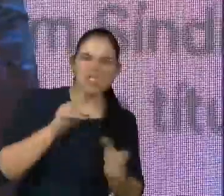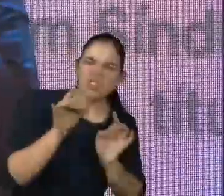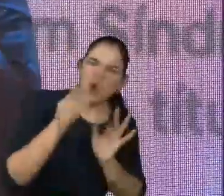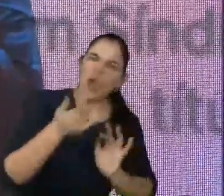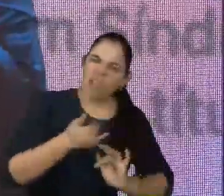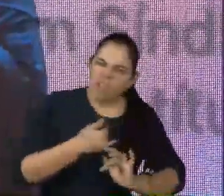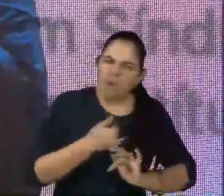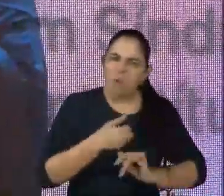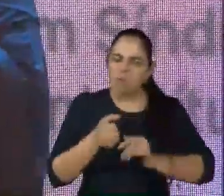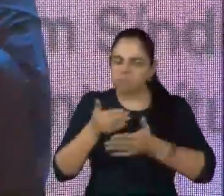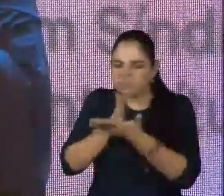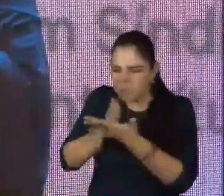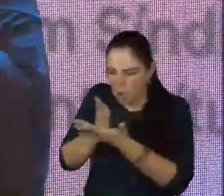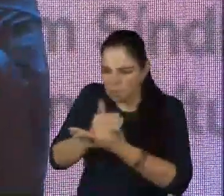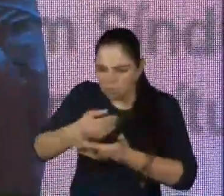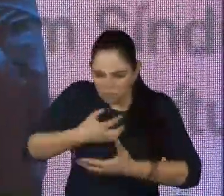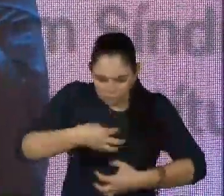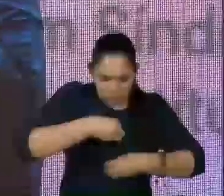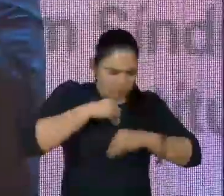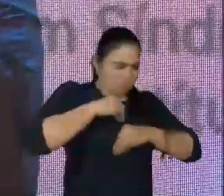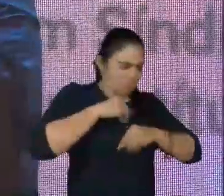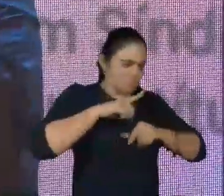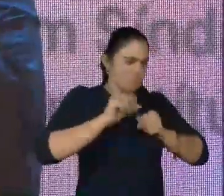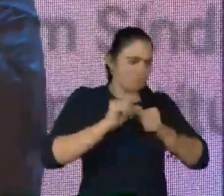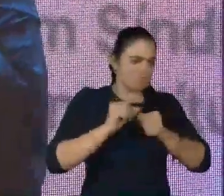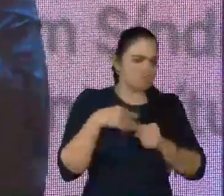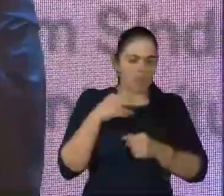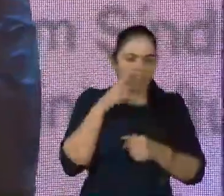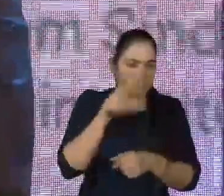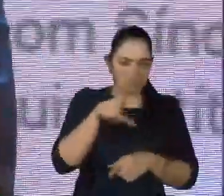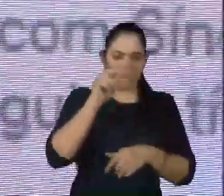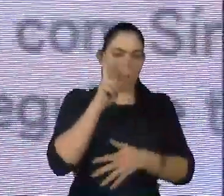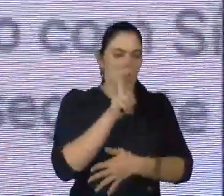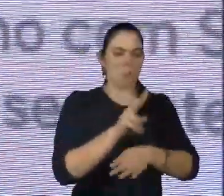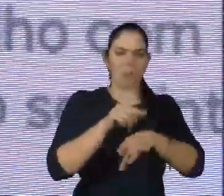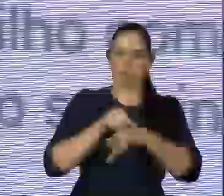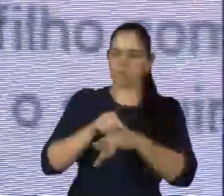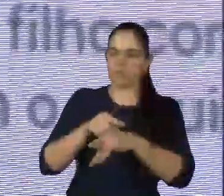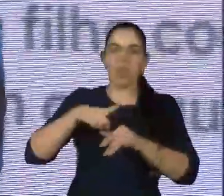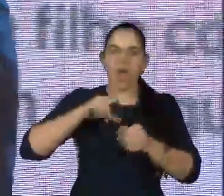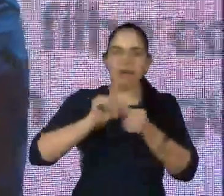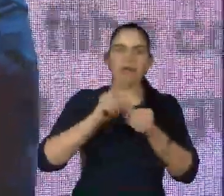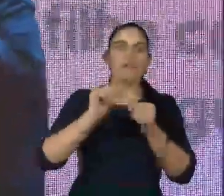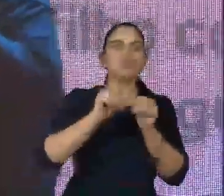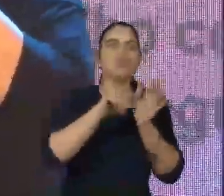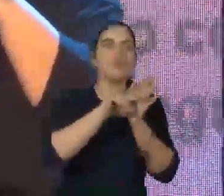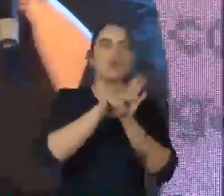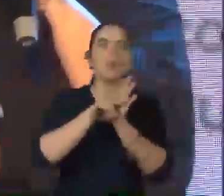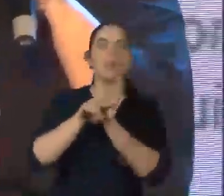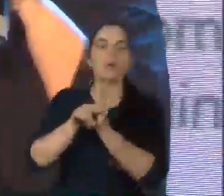mim, incomodava a palavra luto para definir o momento do diagnóstico? E aí eu resolvi fazer um questionário. Eu não